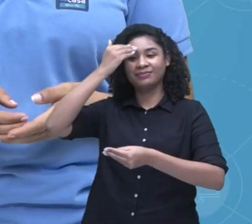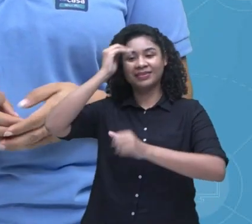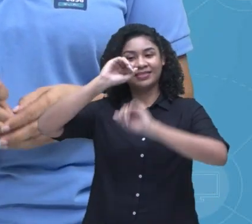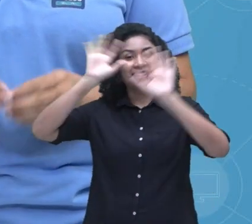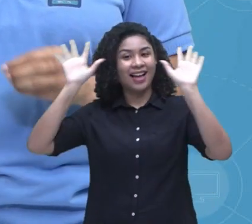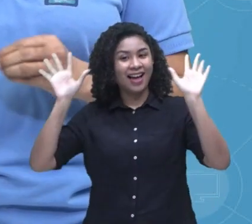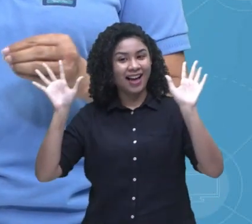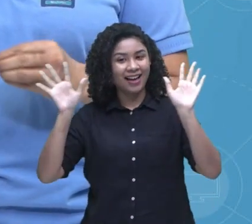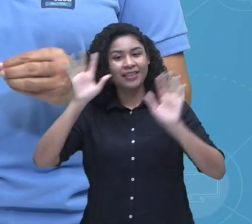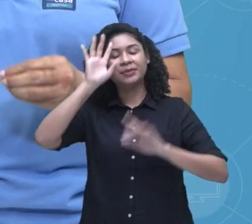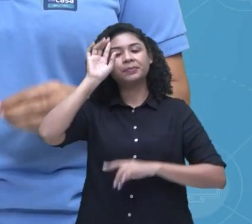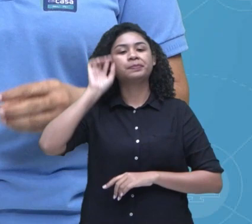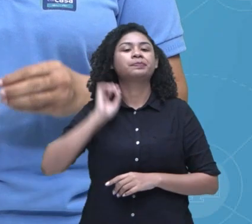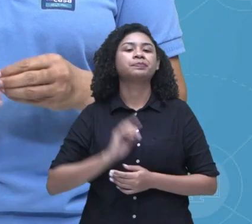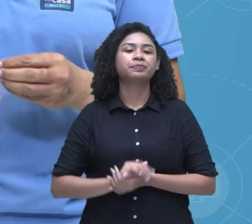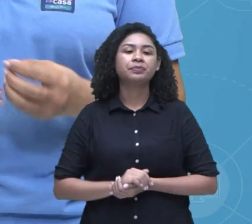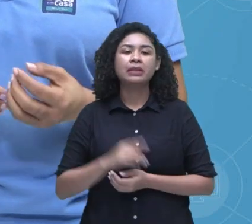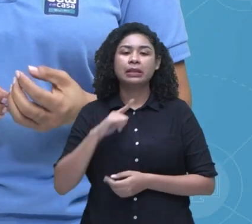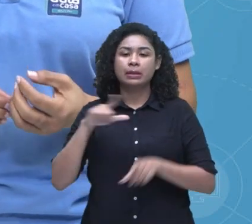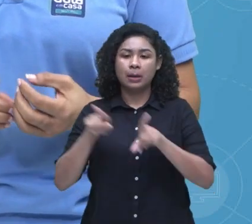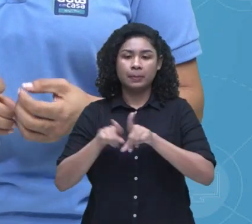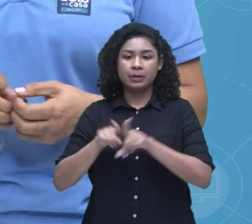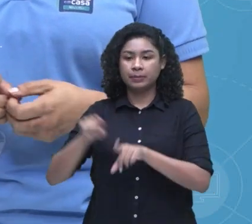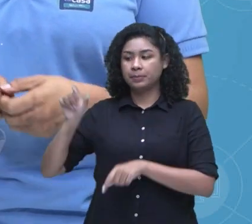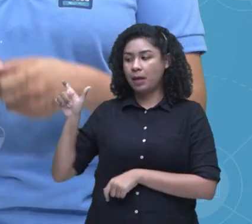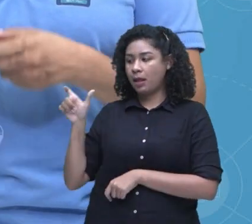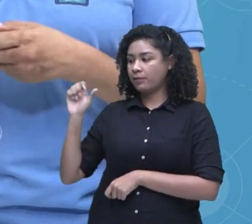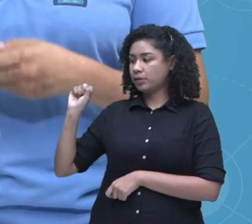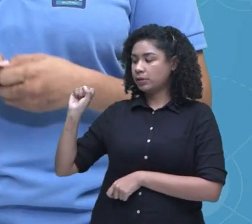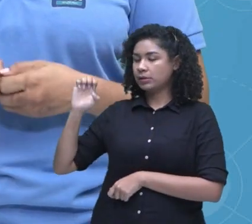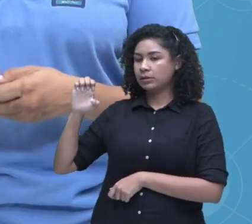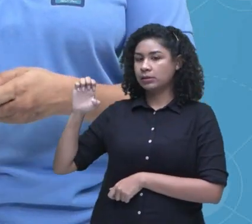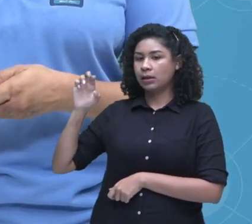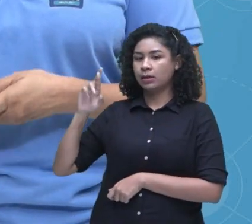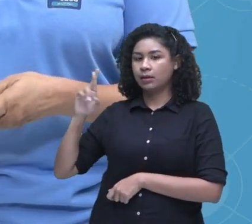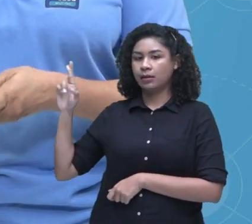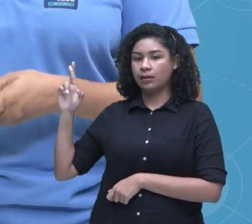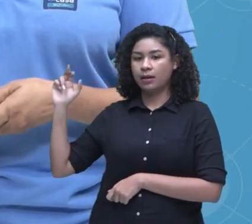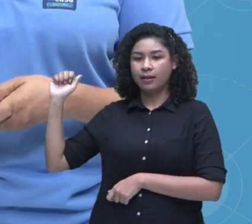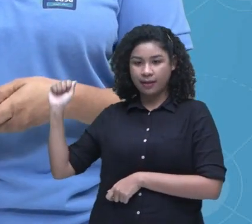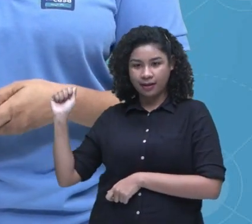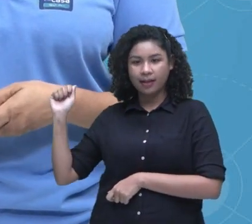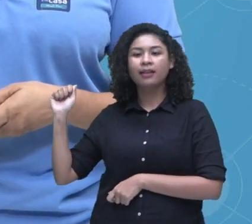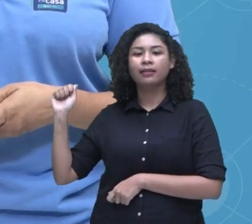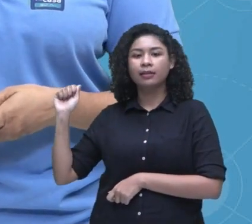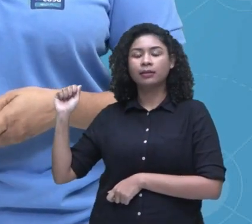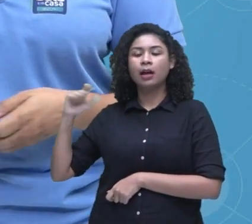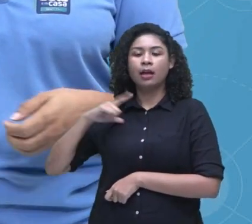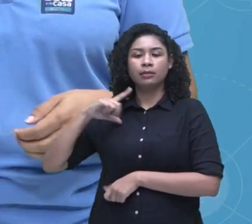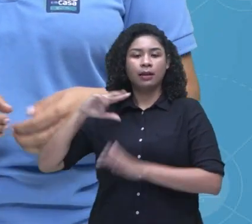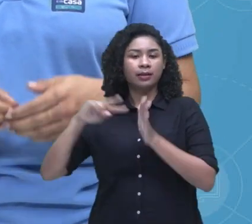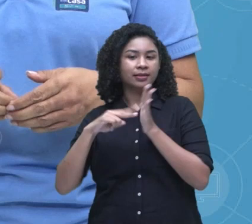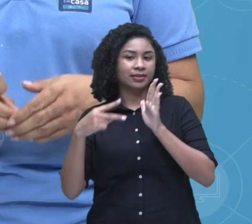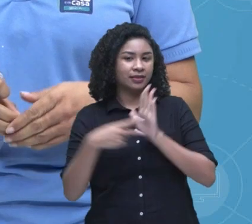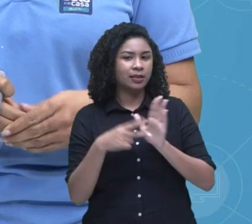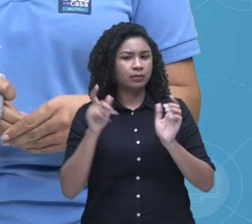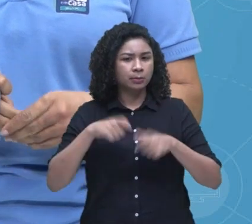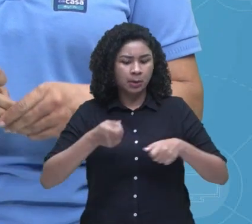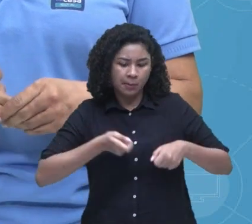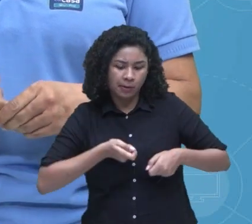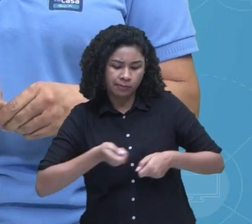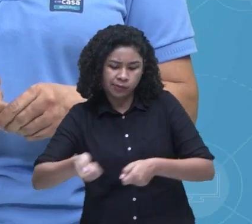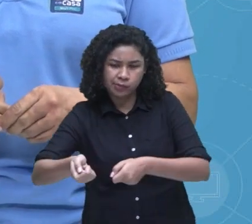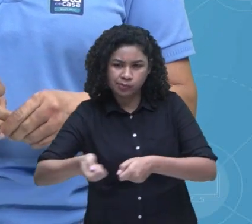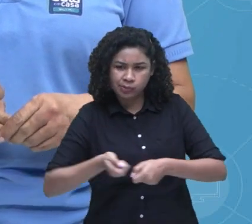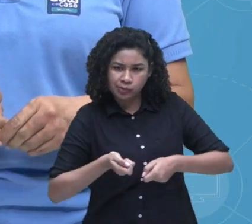dois sentidos nesse momento, o instrumento que se utiliza para cortar madeira, né, para serrar madeira, ou a elevação